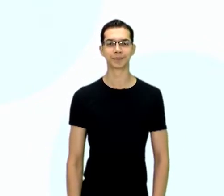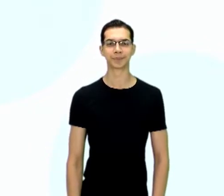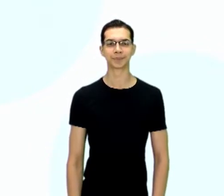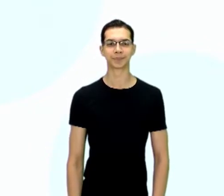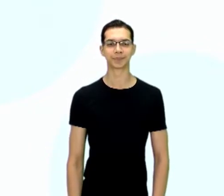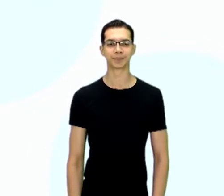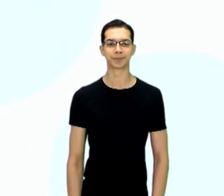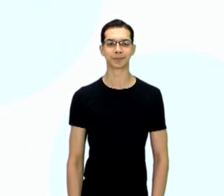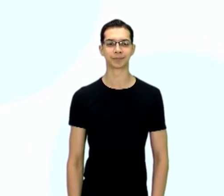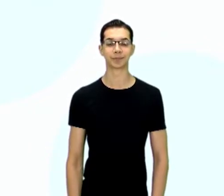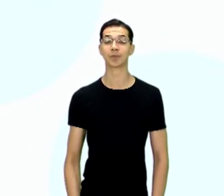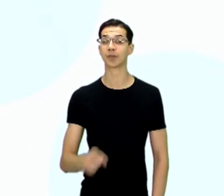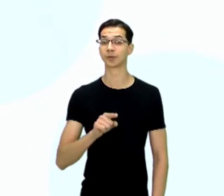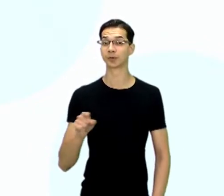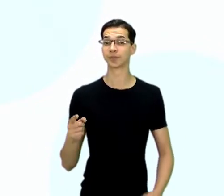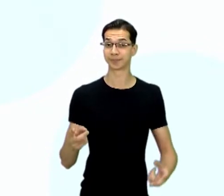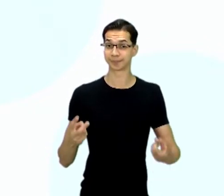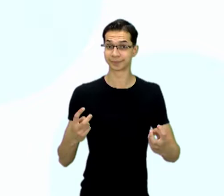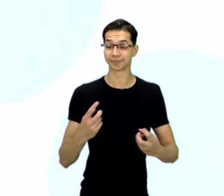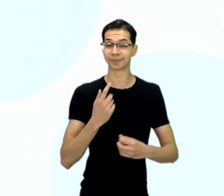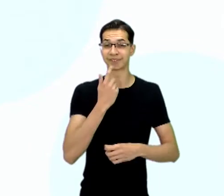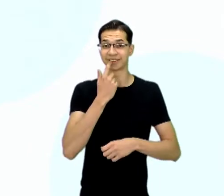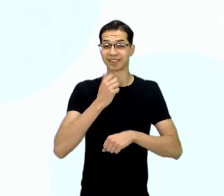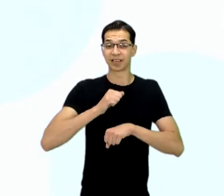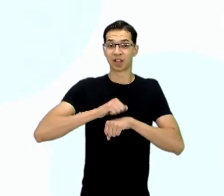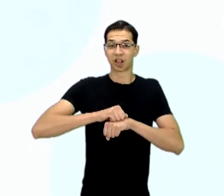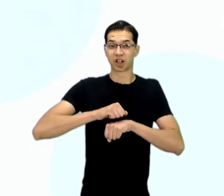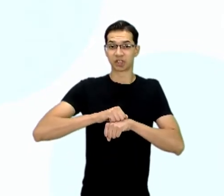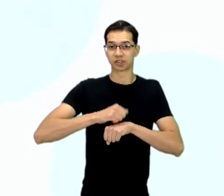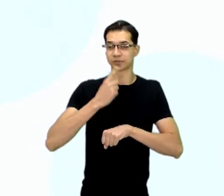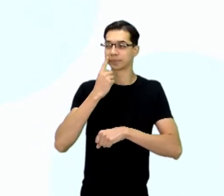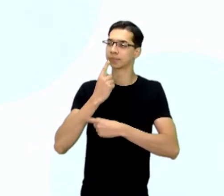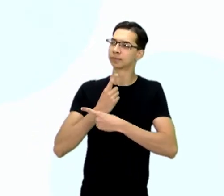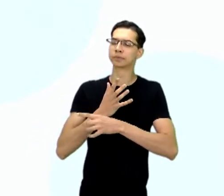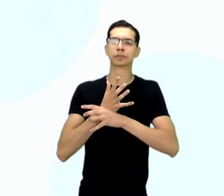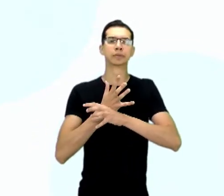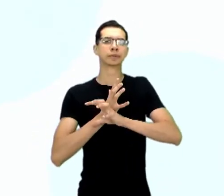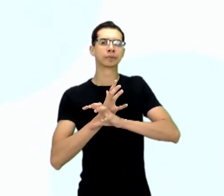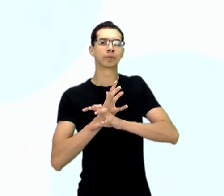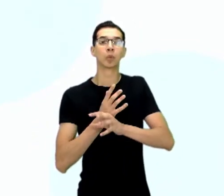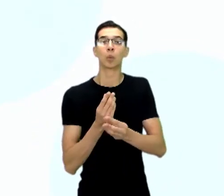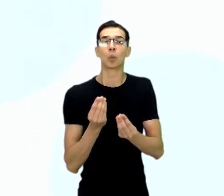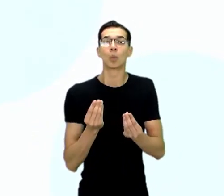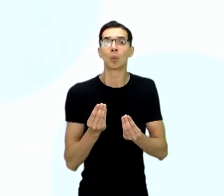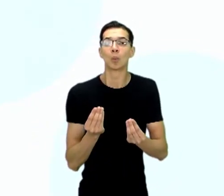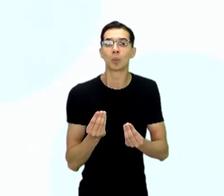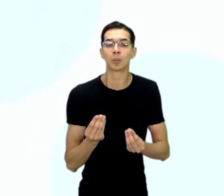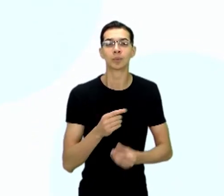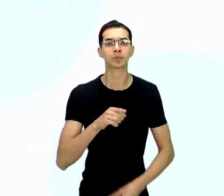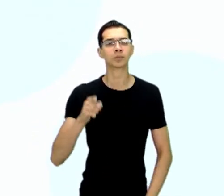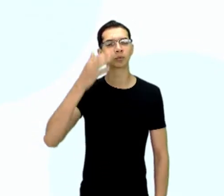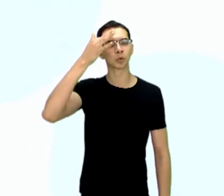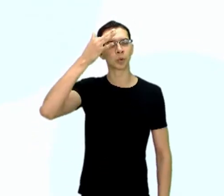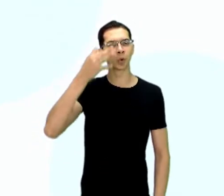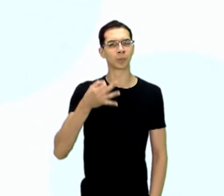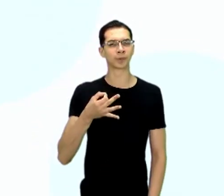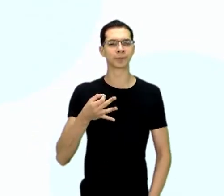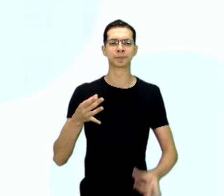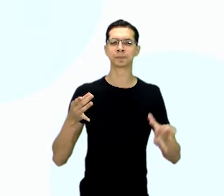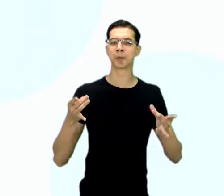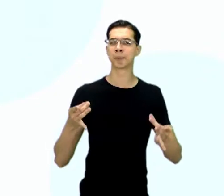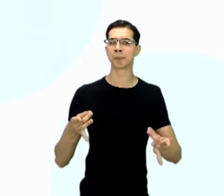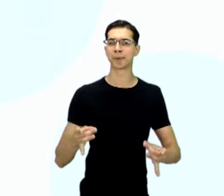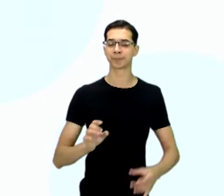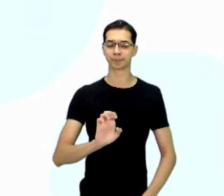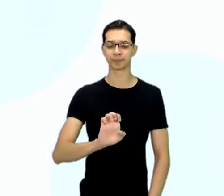só, aqui no esqueleto, o que a gente tem? Como que a gente, então, define, né, o que é o esqueleto? O